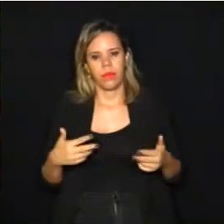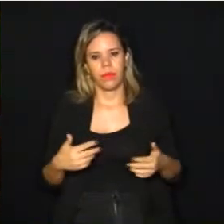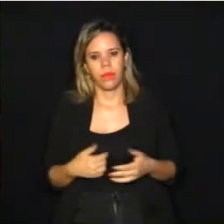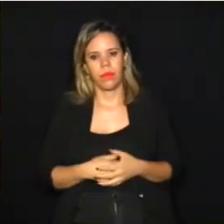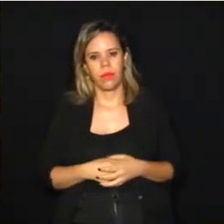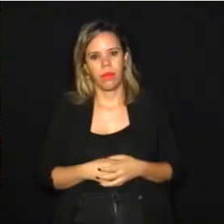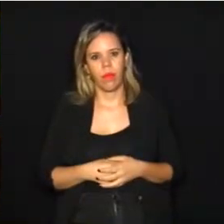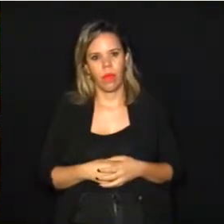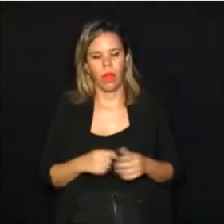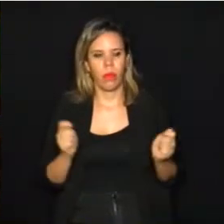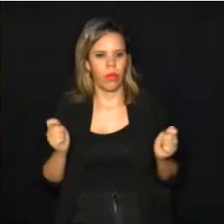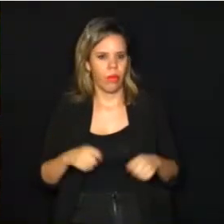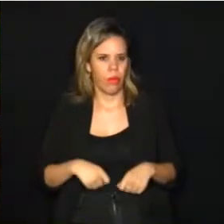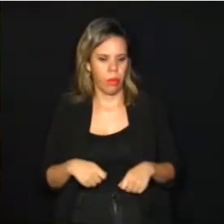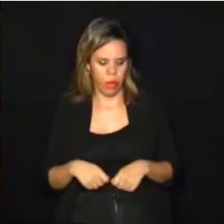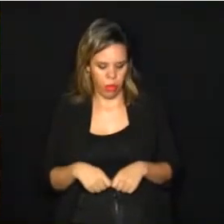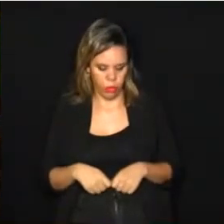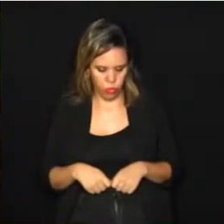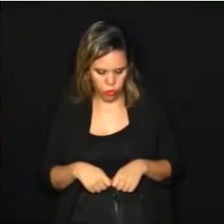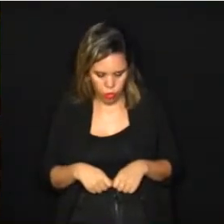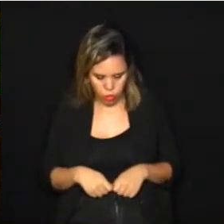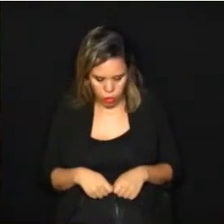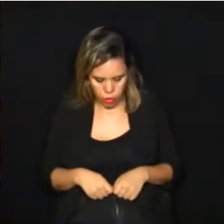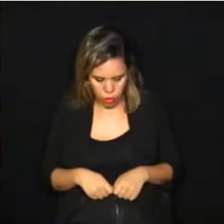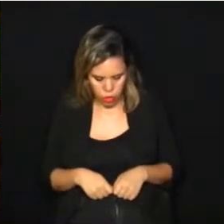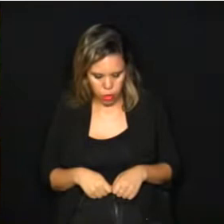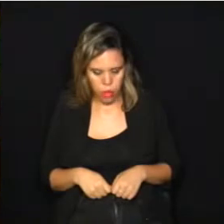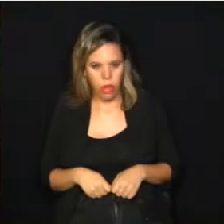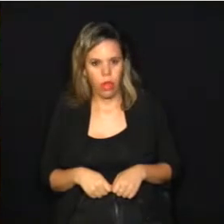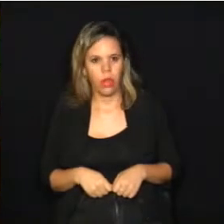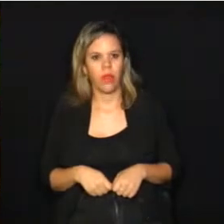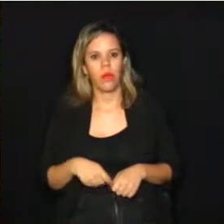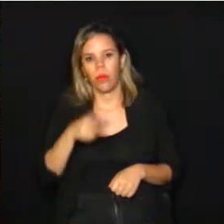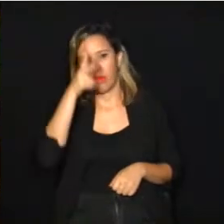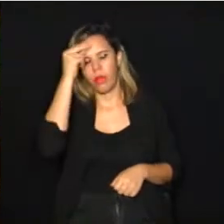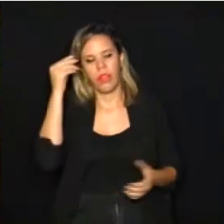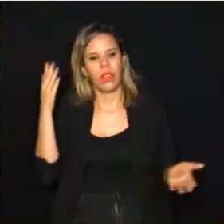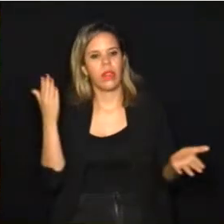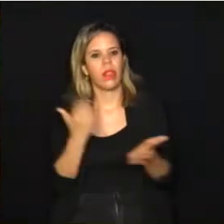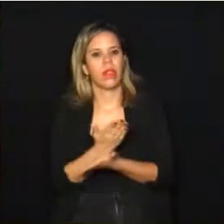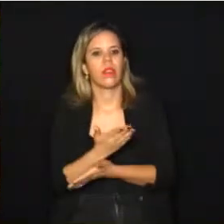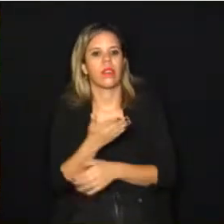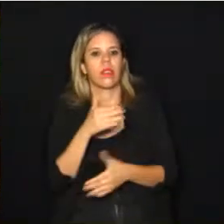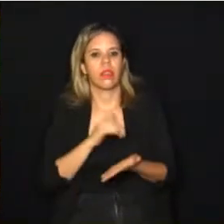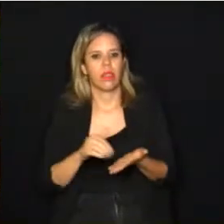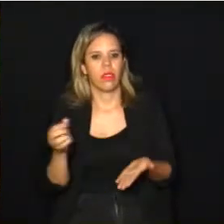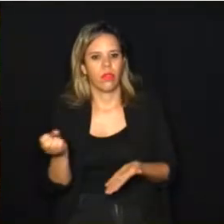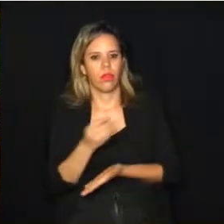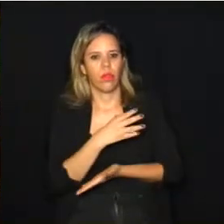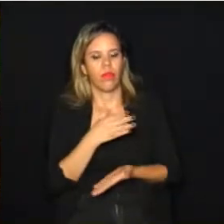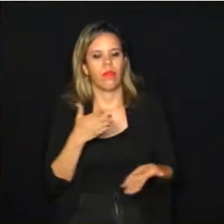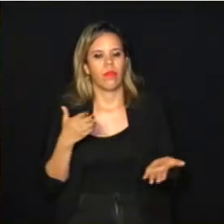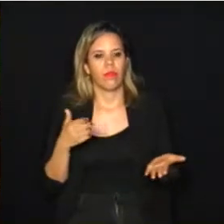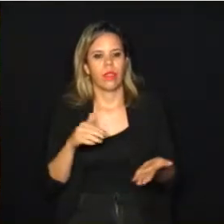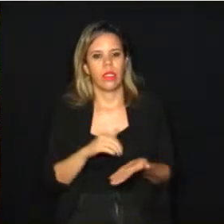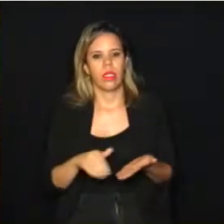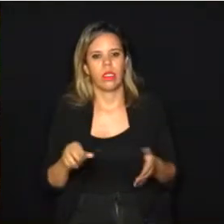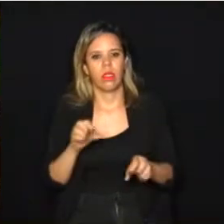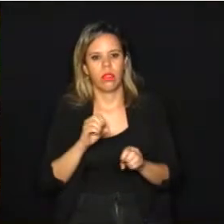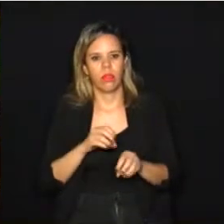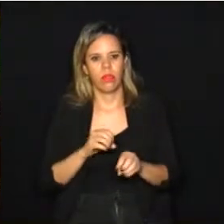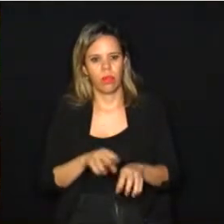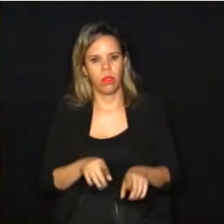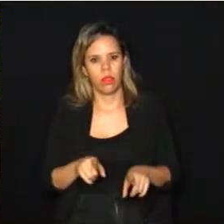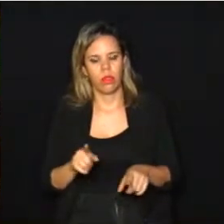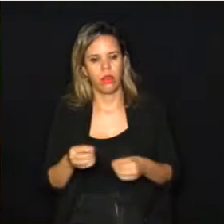mas possivelmente o prefeito eleito anunciará aí o novo secretário de Educação, que